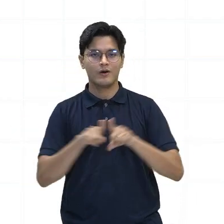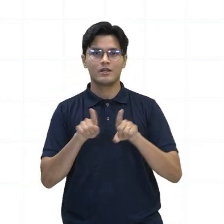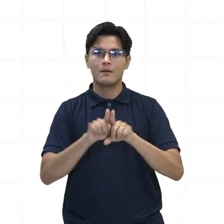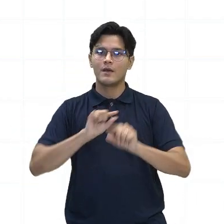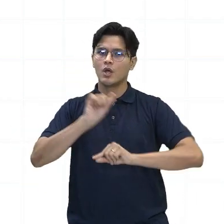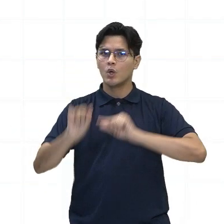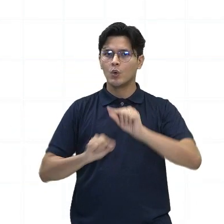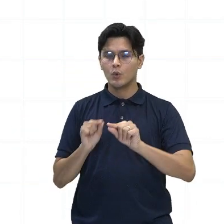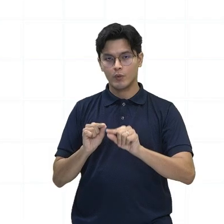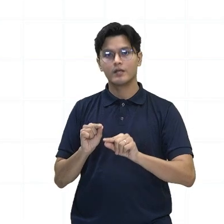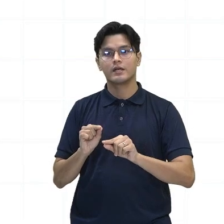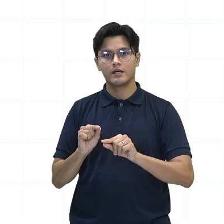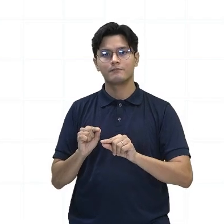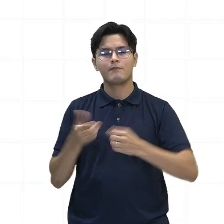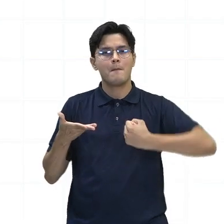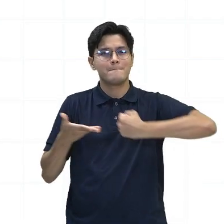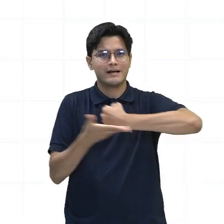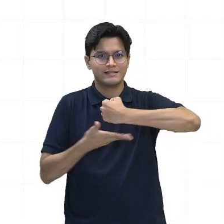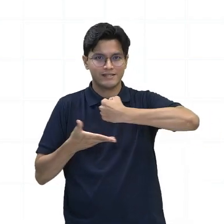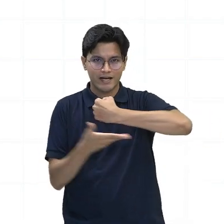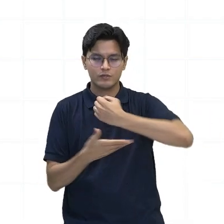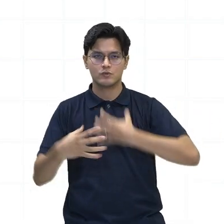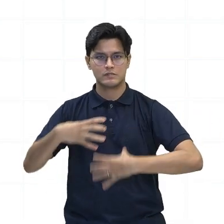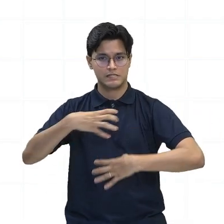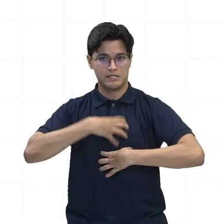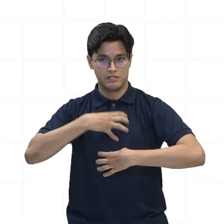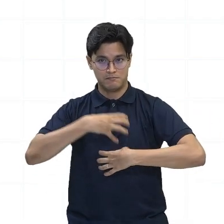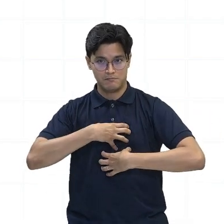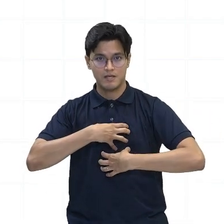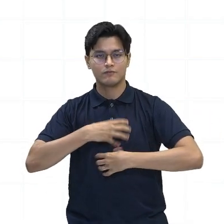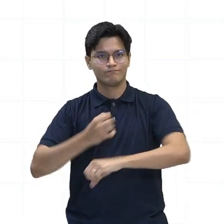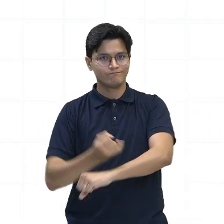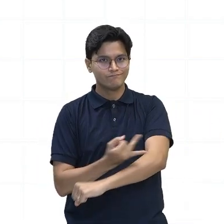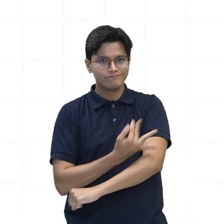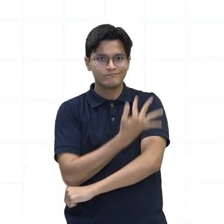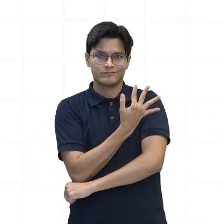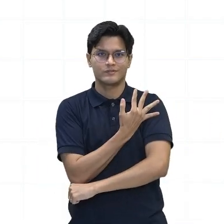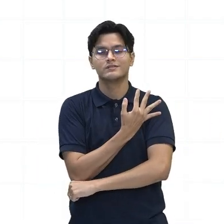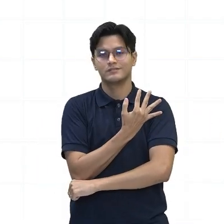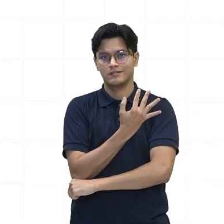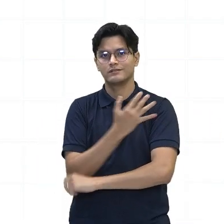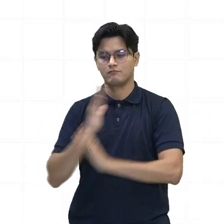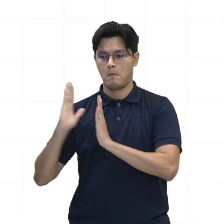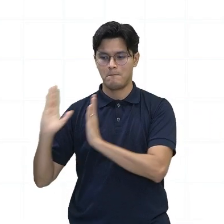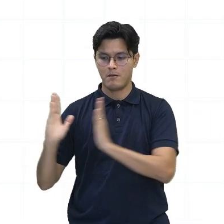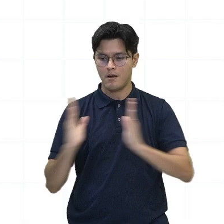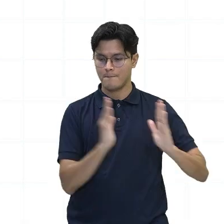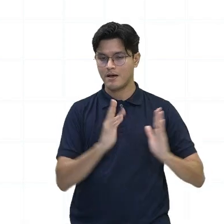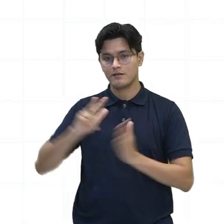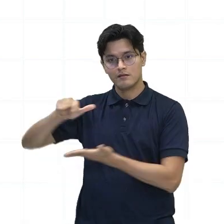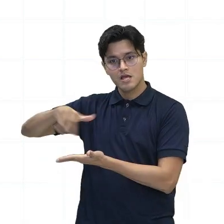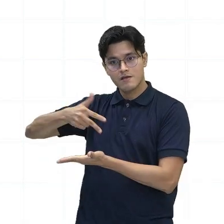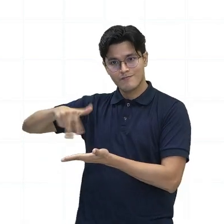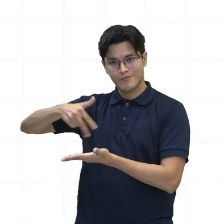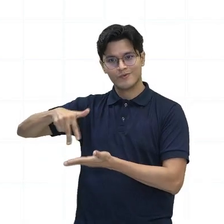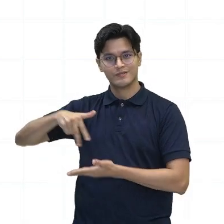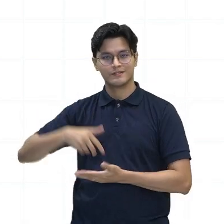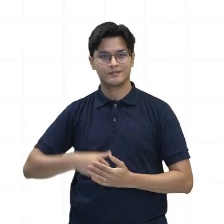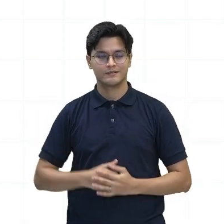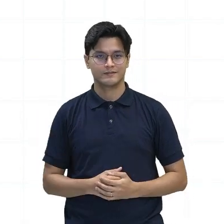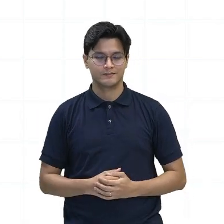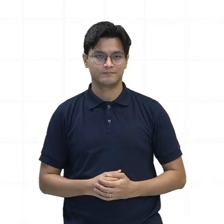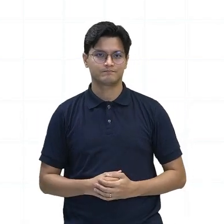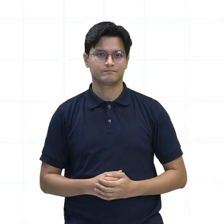as emoções, tanto nas coreografias quanto nos passos. À primeira